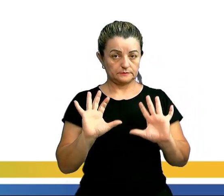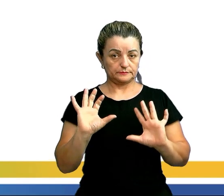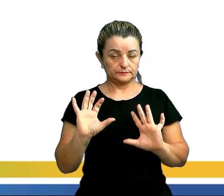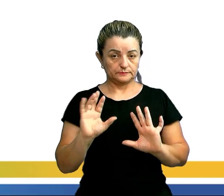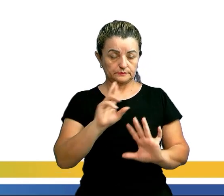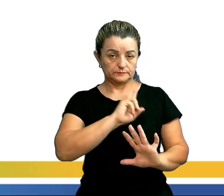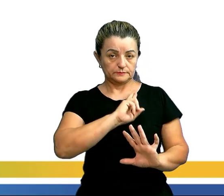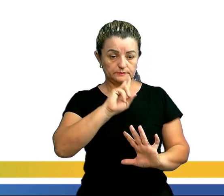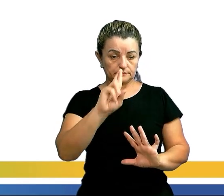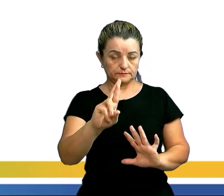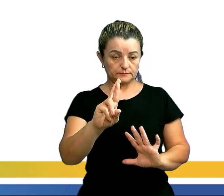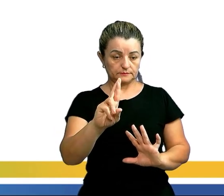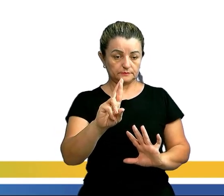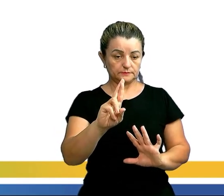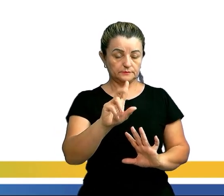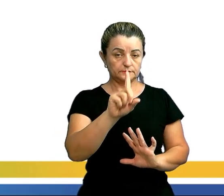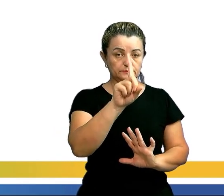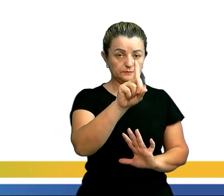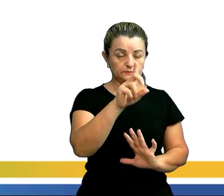resultado é exatamente